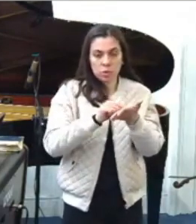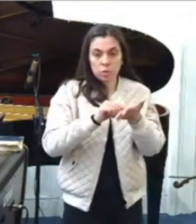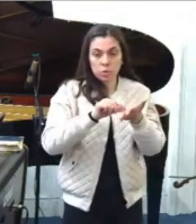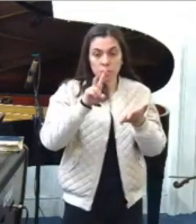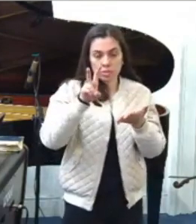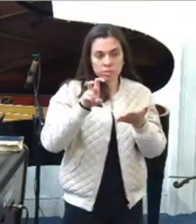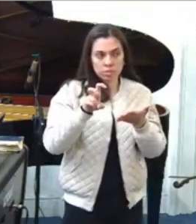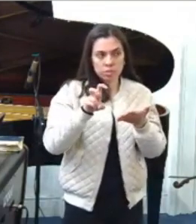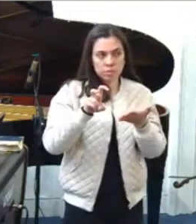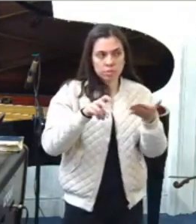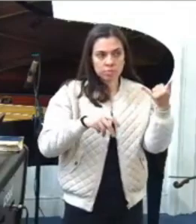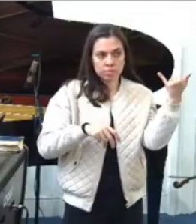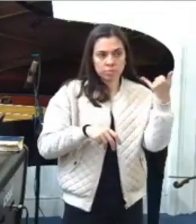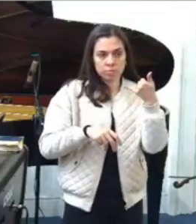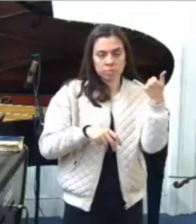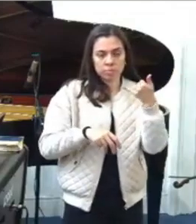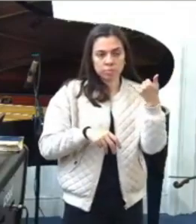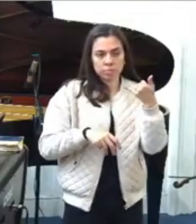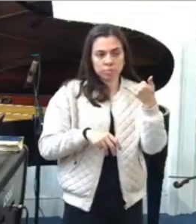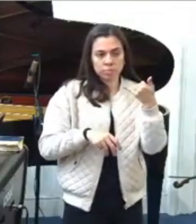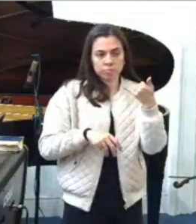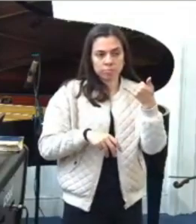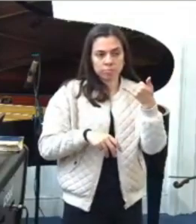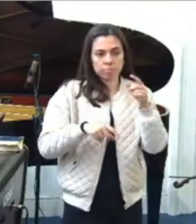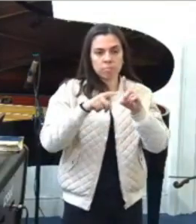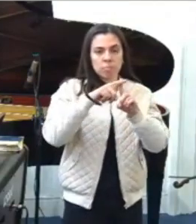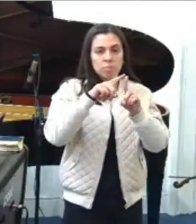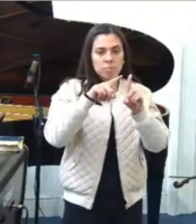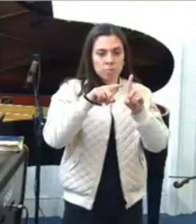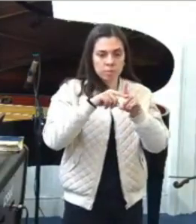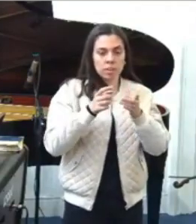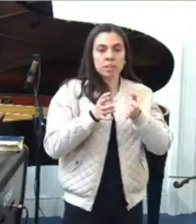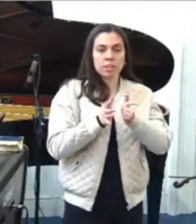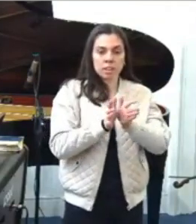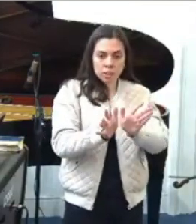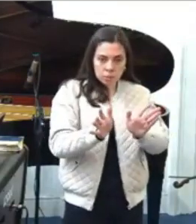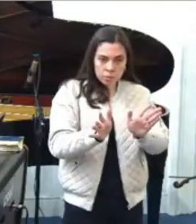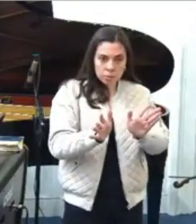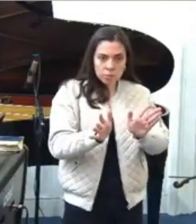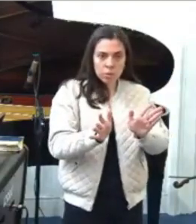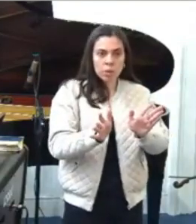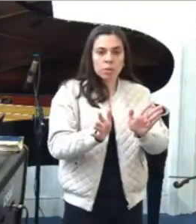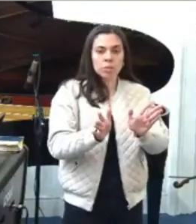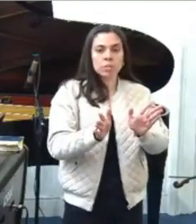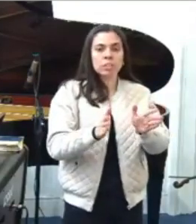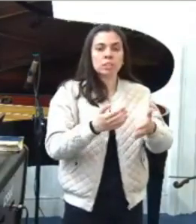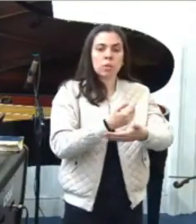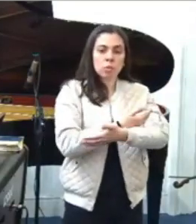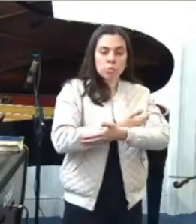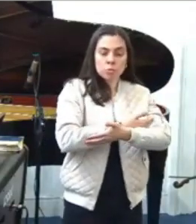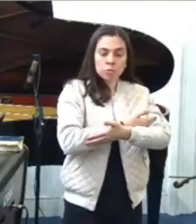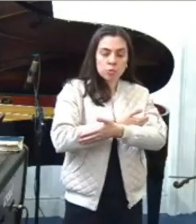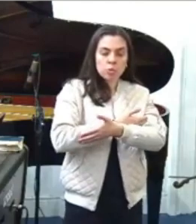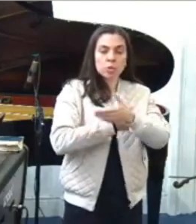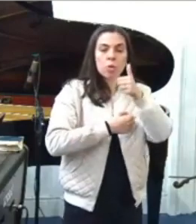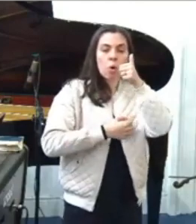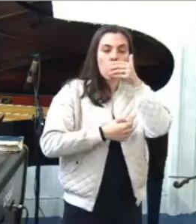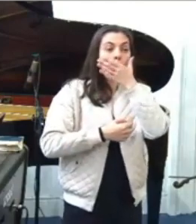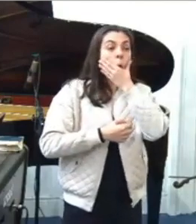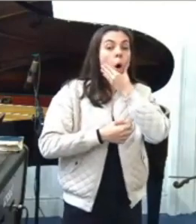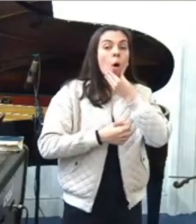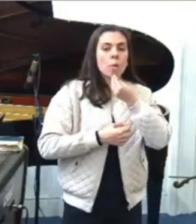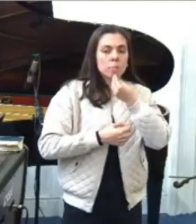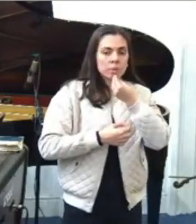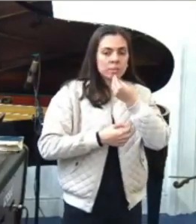5. Versículo 5 fala assim: ela deu à luz um filho homem, que há de governar todas as nações com cetro de ferro,